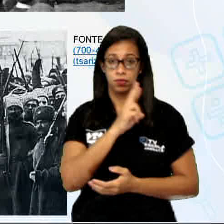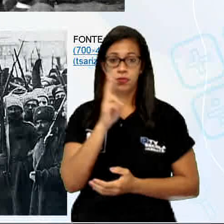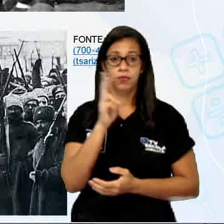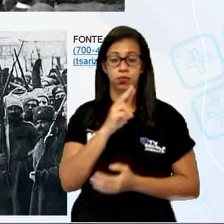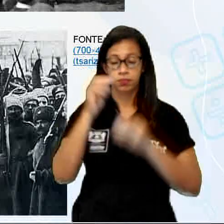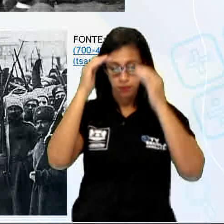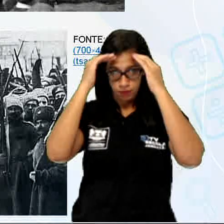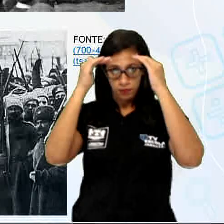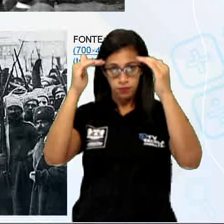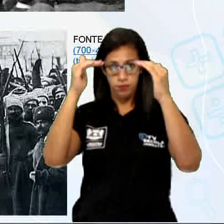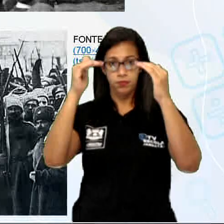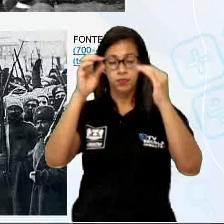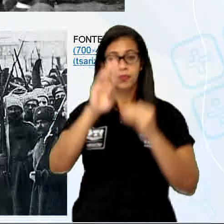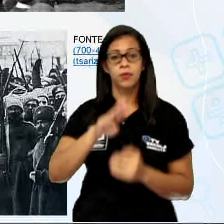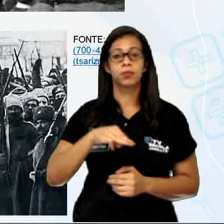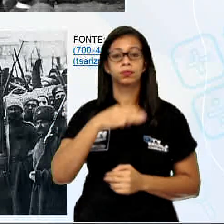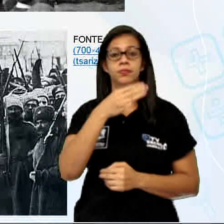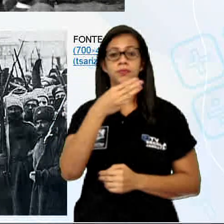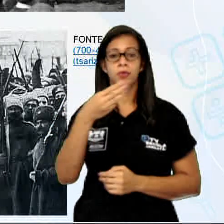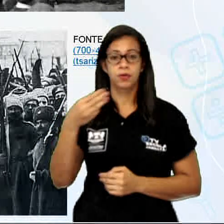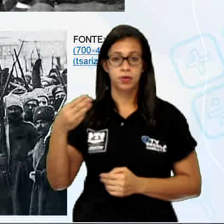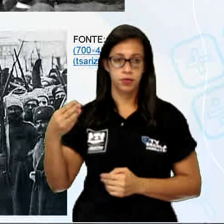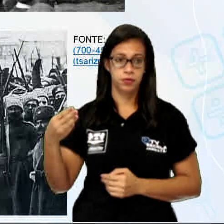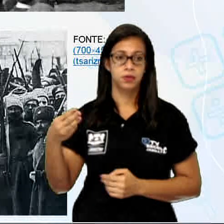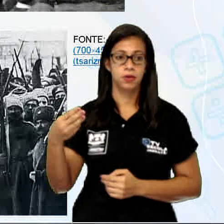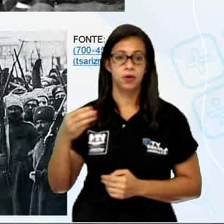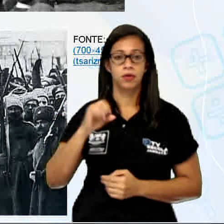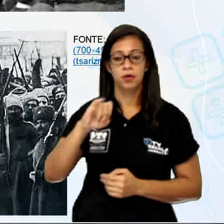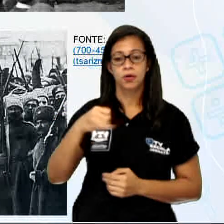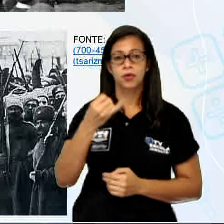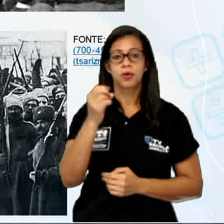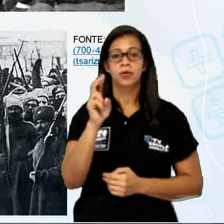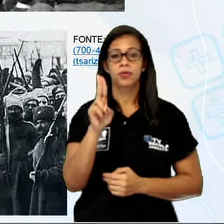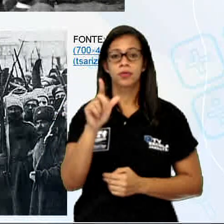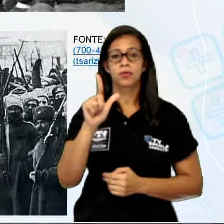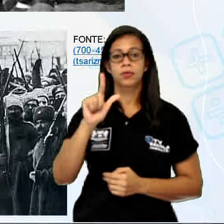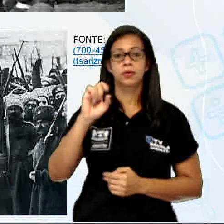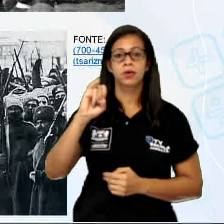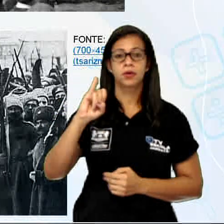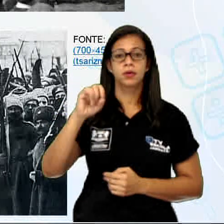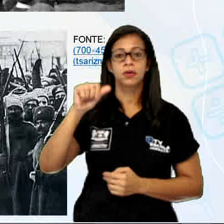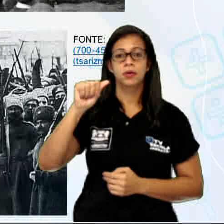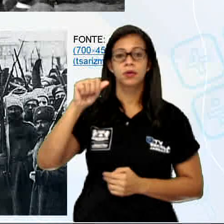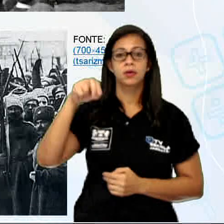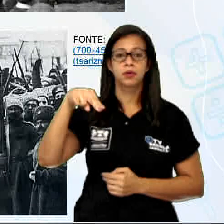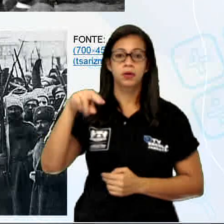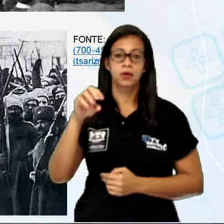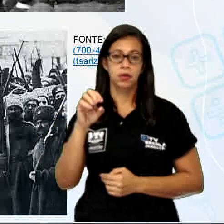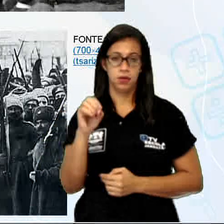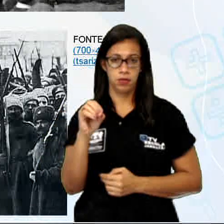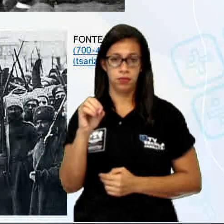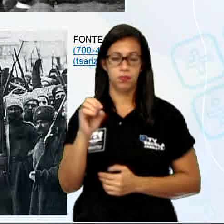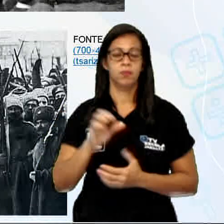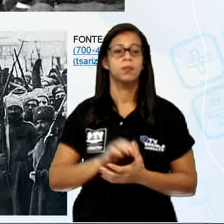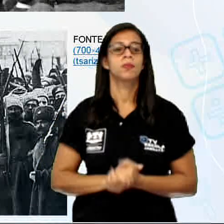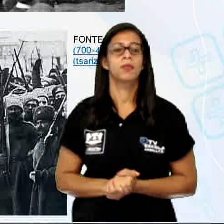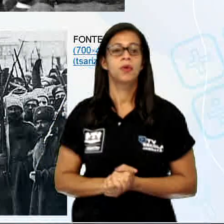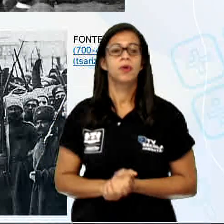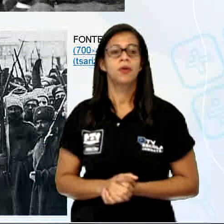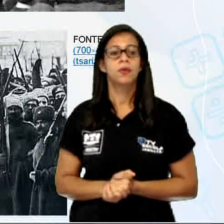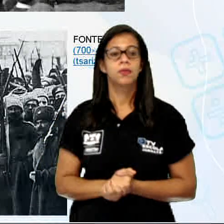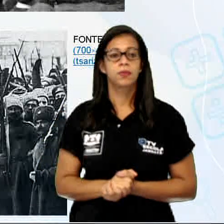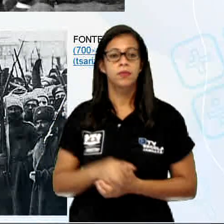tá? Então, ó, em 23 de fevereiro, no calendário juliano, de 1917, os mencheviques lideraram um